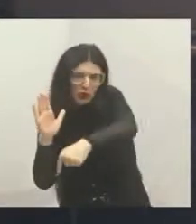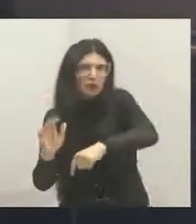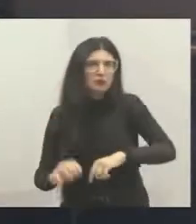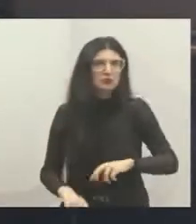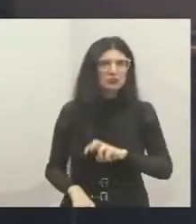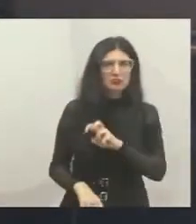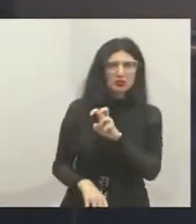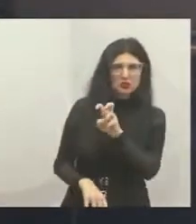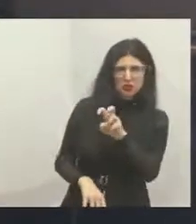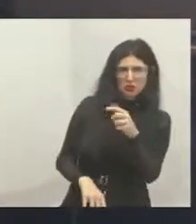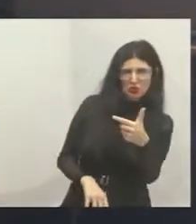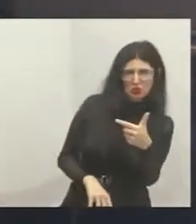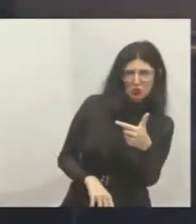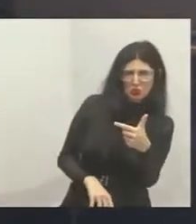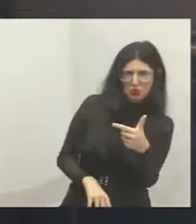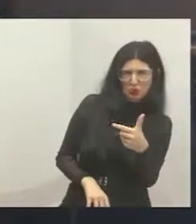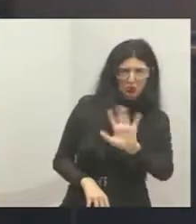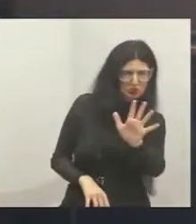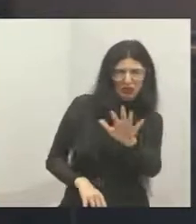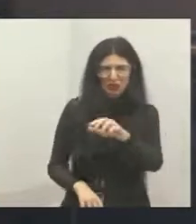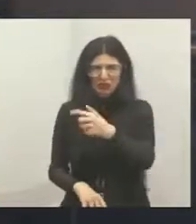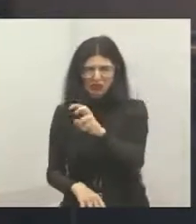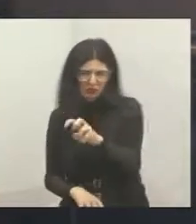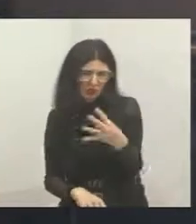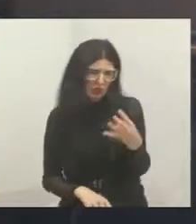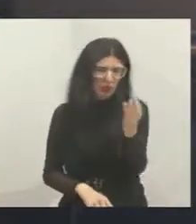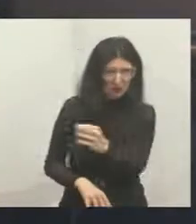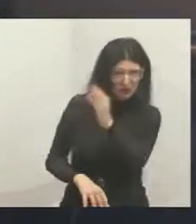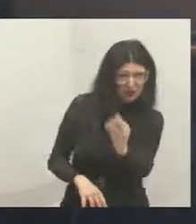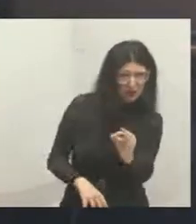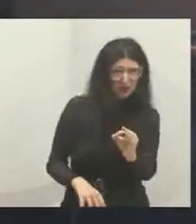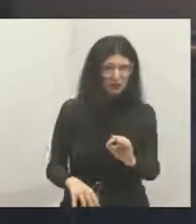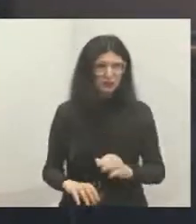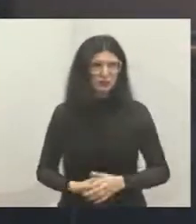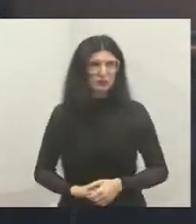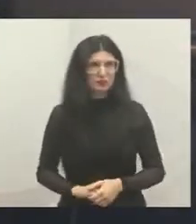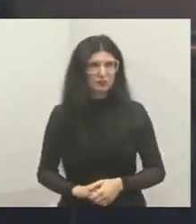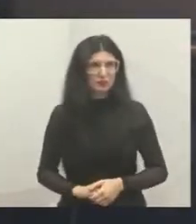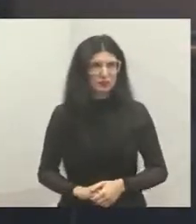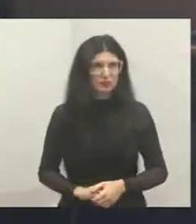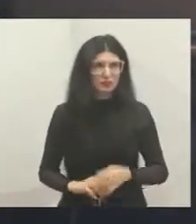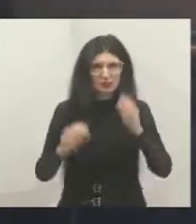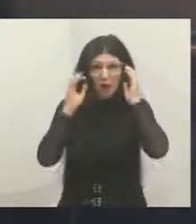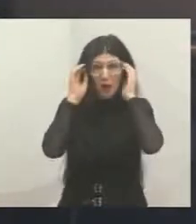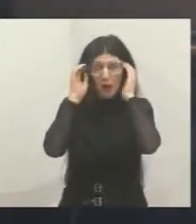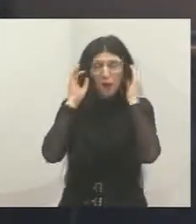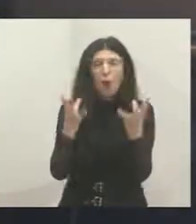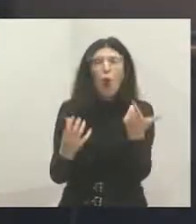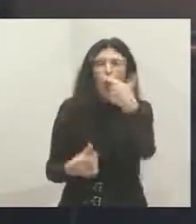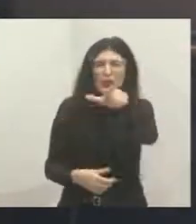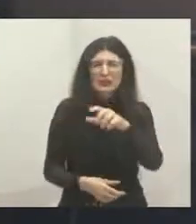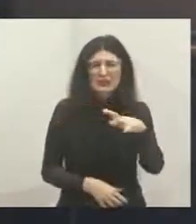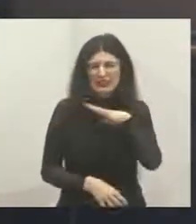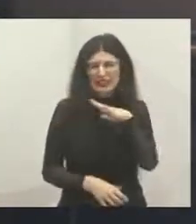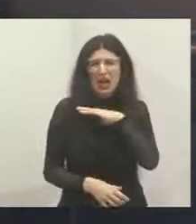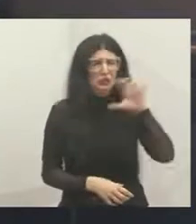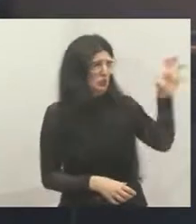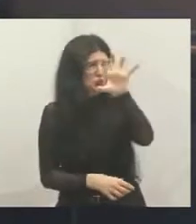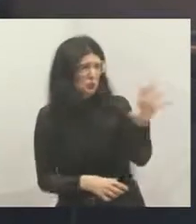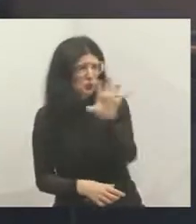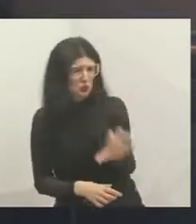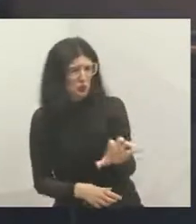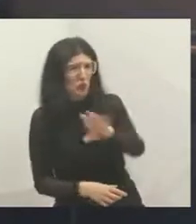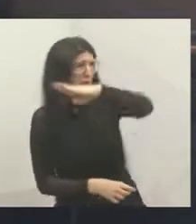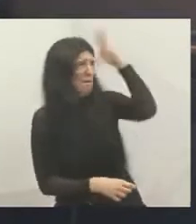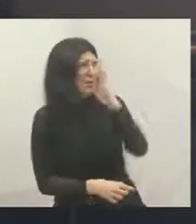52, não sei o que lá, os 54 e tudo. Mas muito município vai estourar. Então eles estão prorrogando